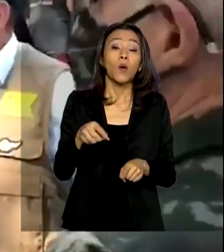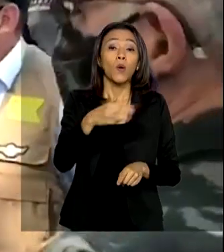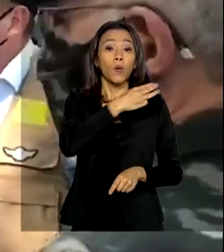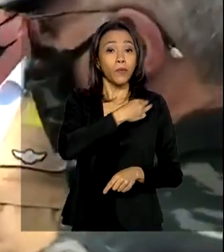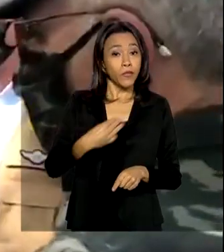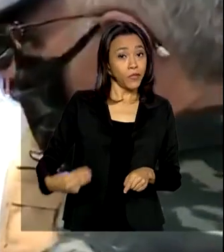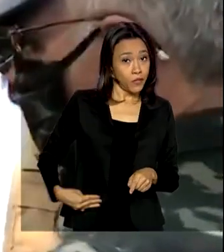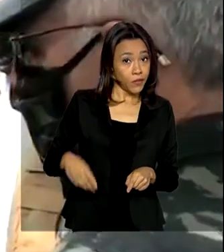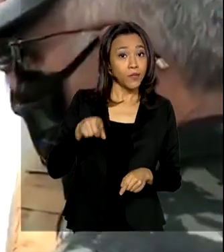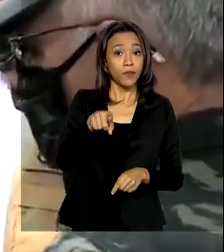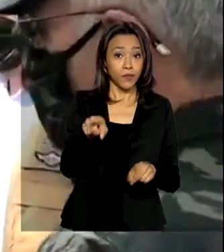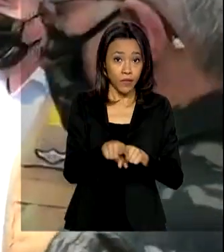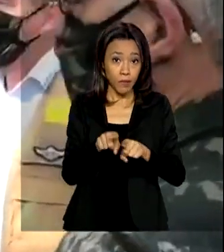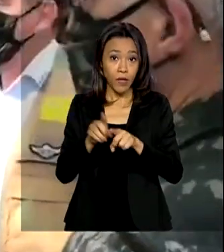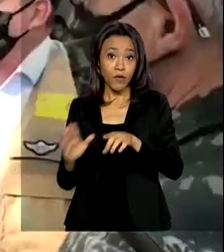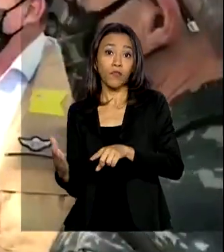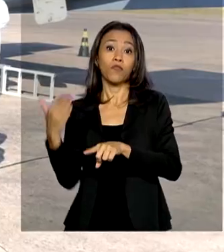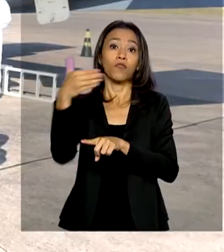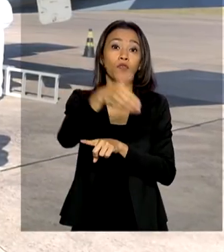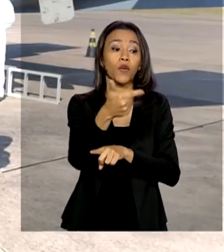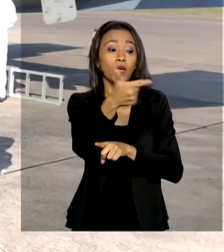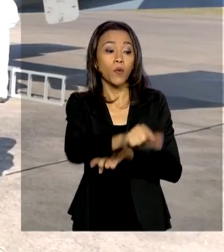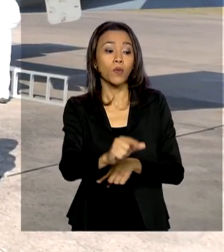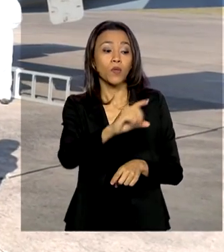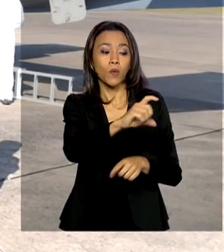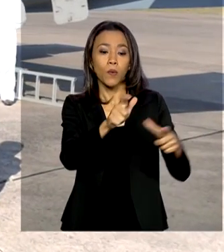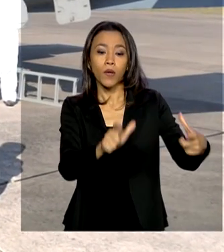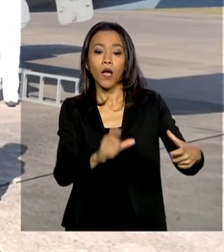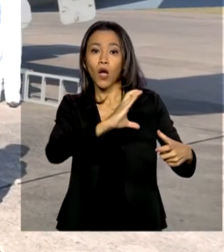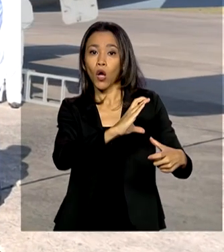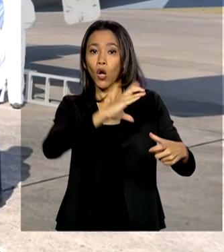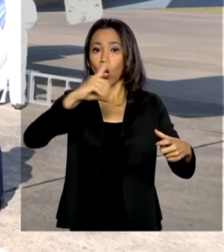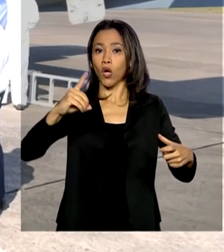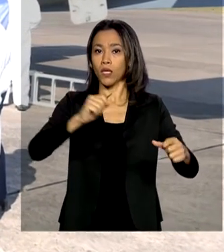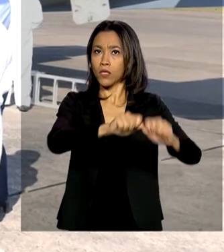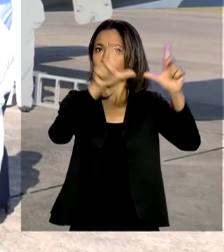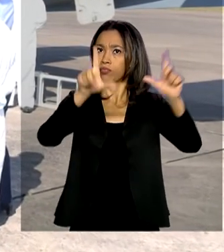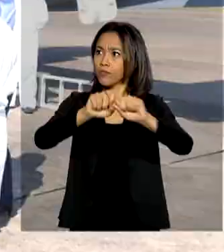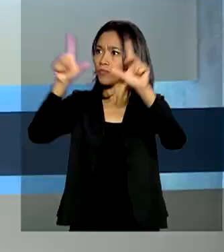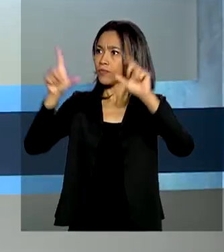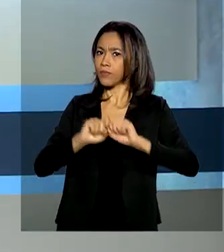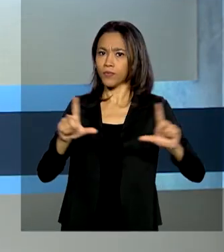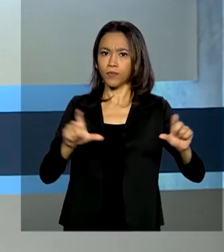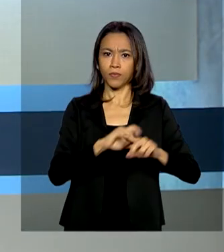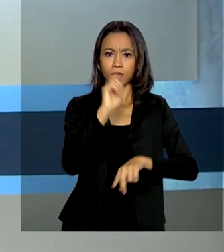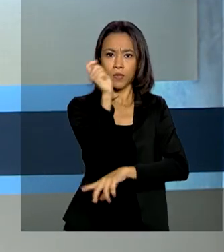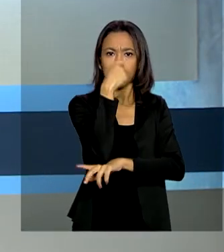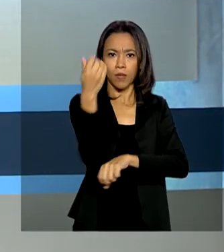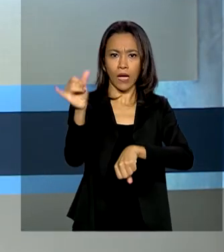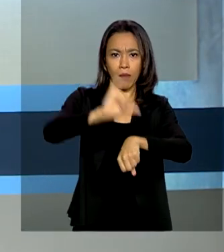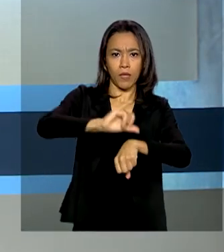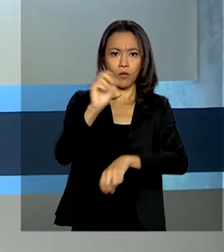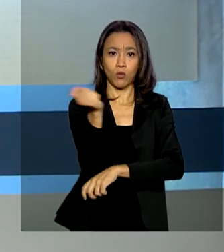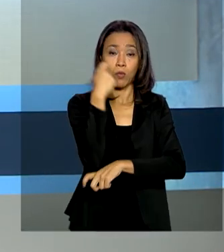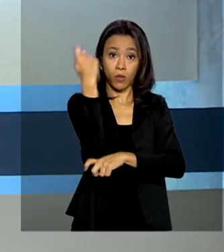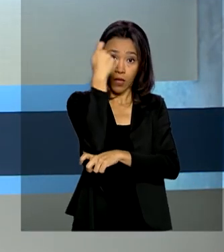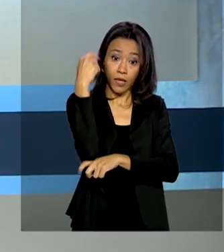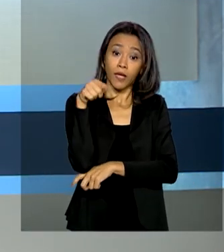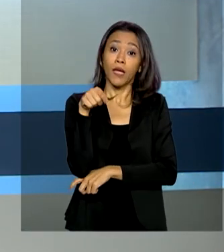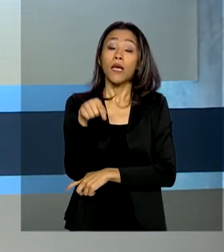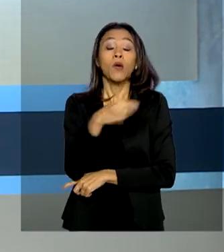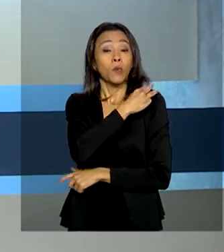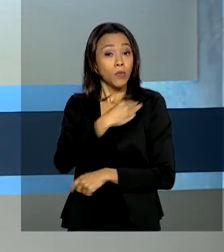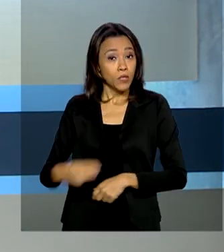esteve também no Centro de Coordenação de Operações do Comando, em Porto Alegre. Fernando Azevedo participou ainda de uma